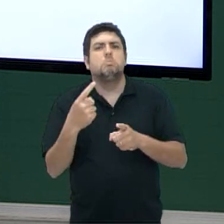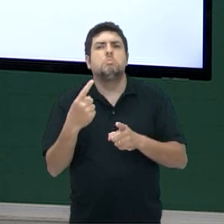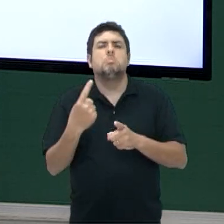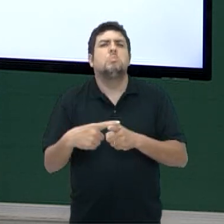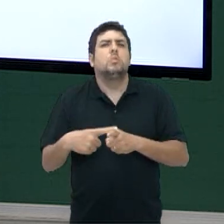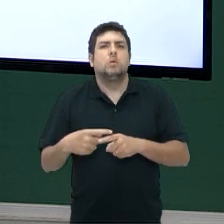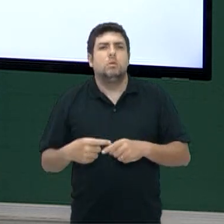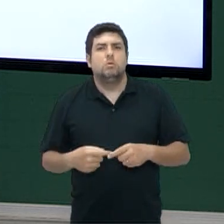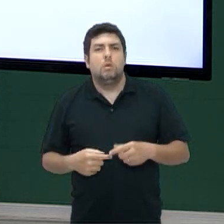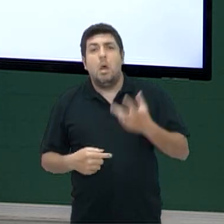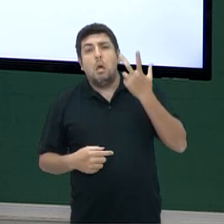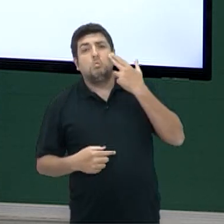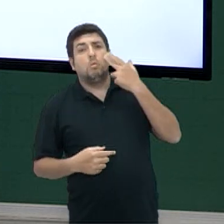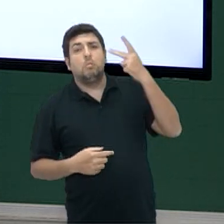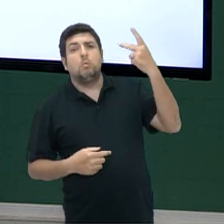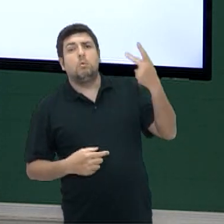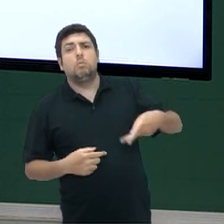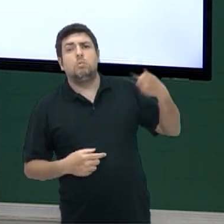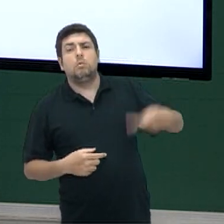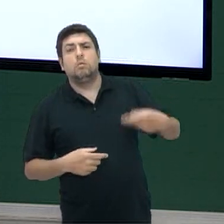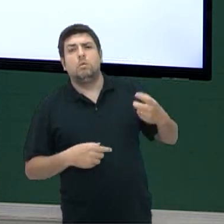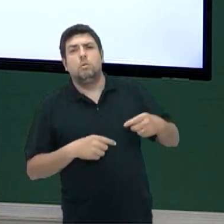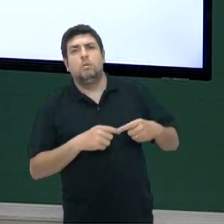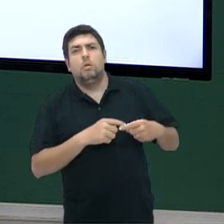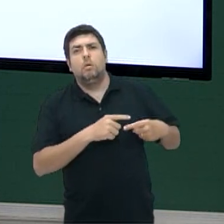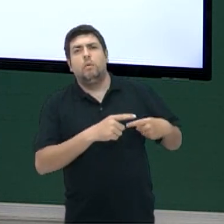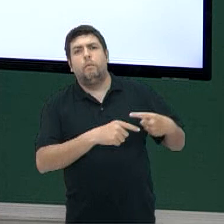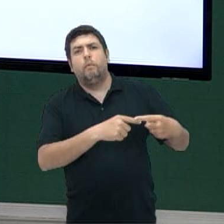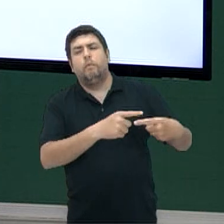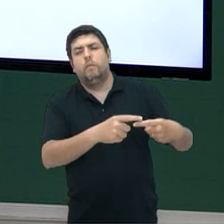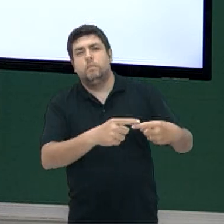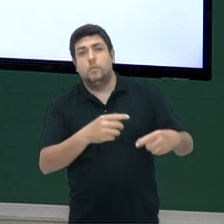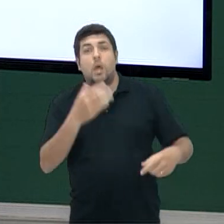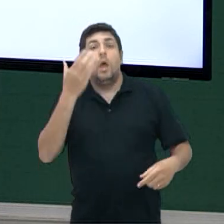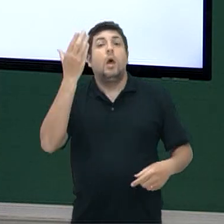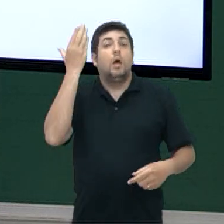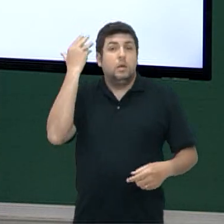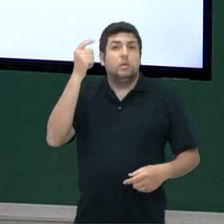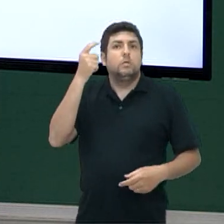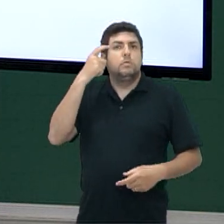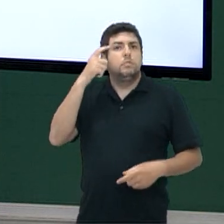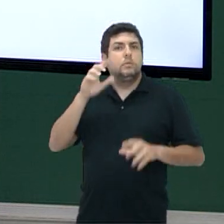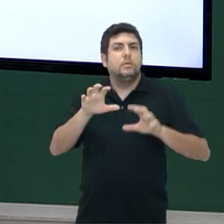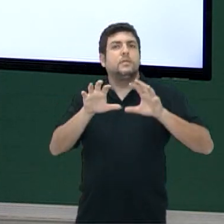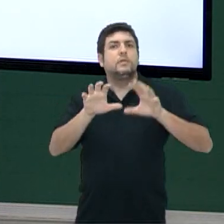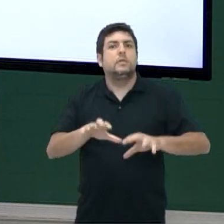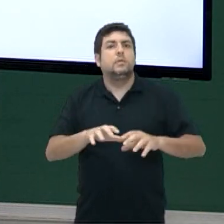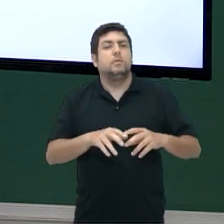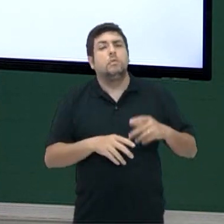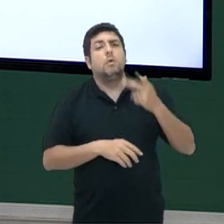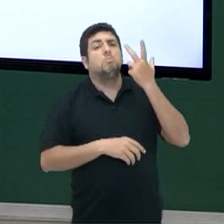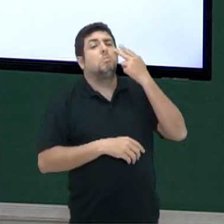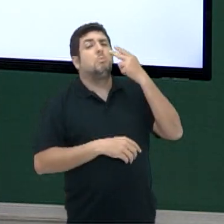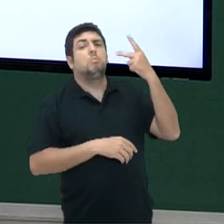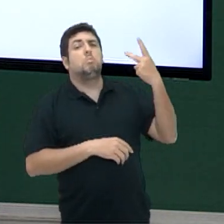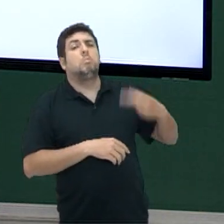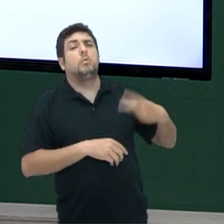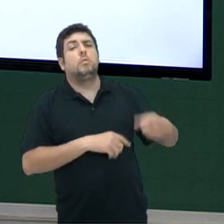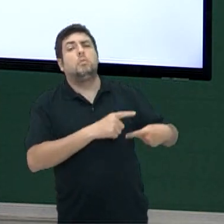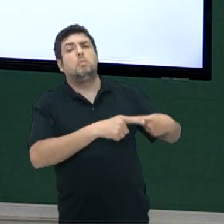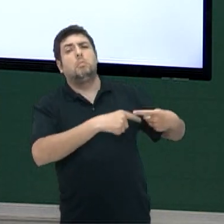a tendência natural dele era isso que se imaginava-se na época, por exemplo, de Aristóteles, né? Mas só